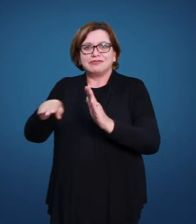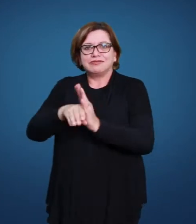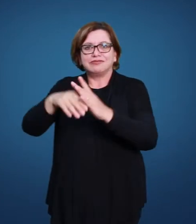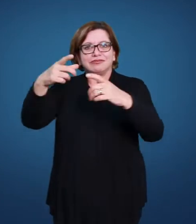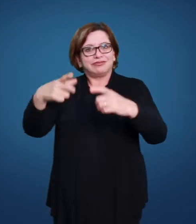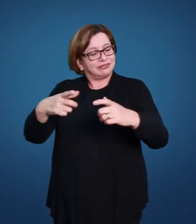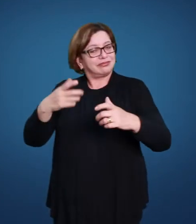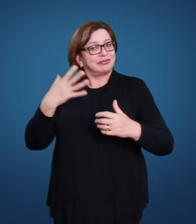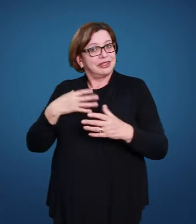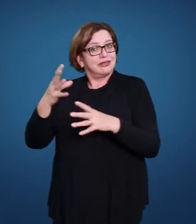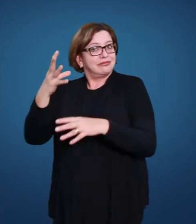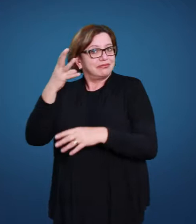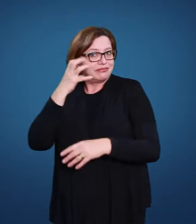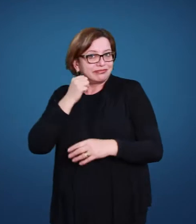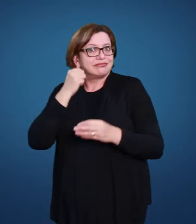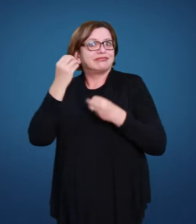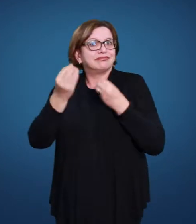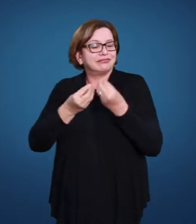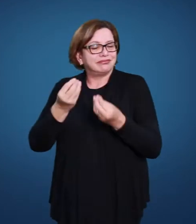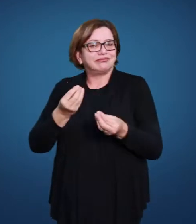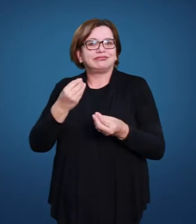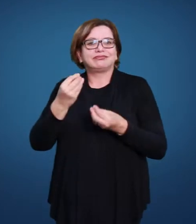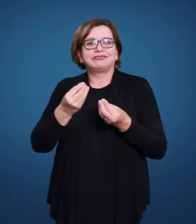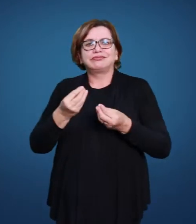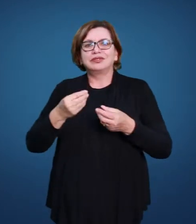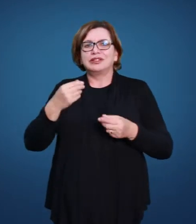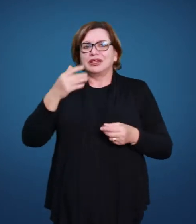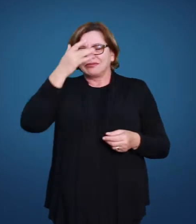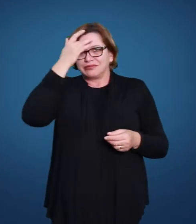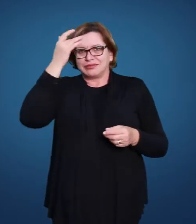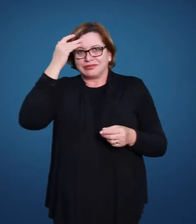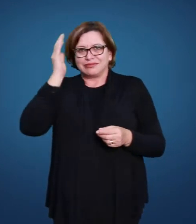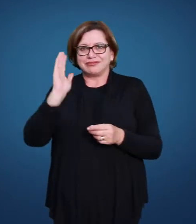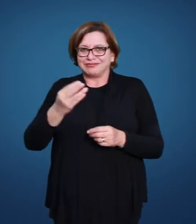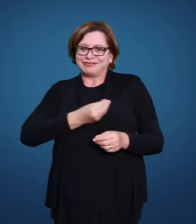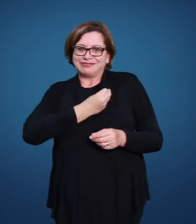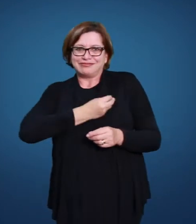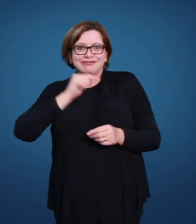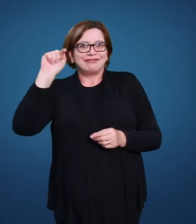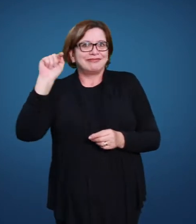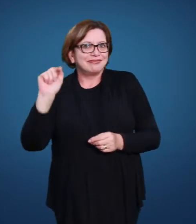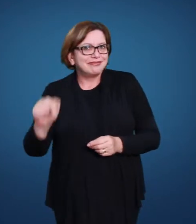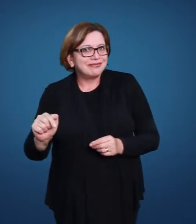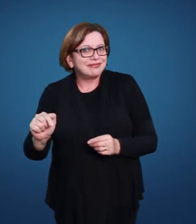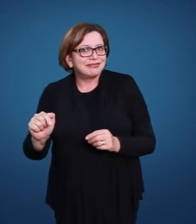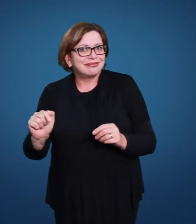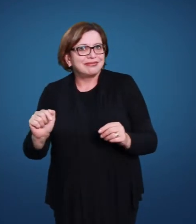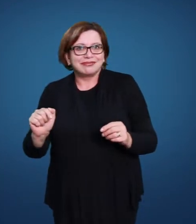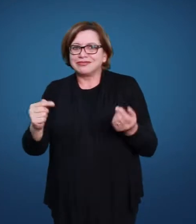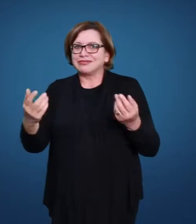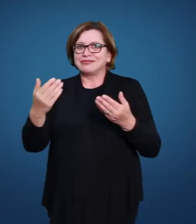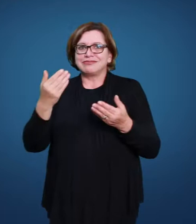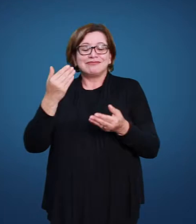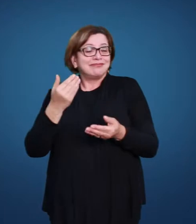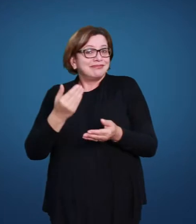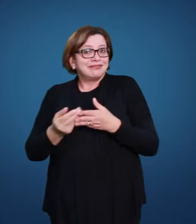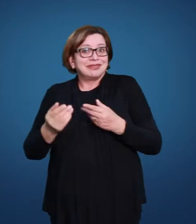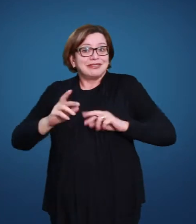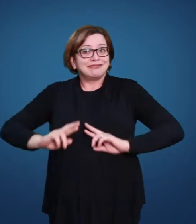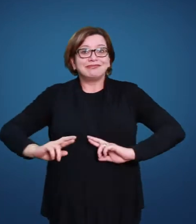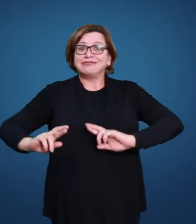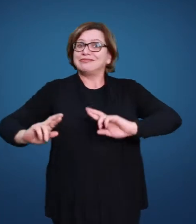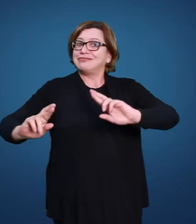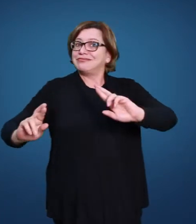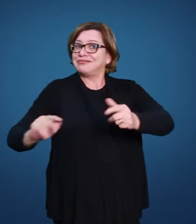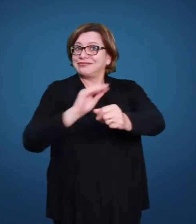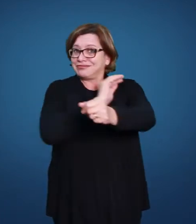esses territórios e passar a ocupá-los. E esses homens que já estavam nesses territórios há algum tempo, tinha uma